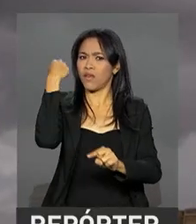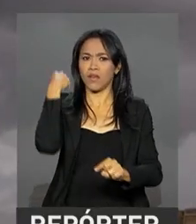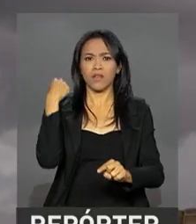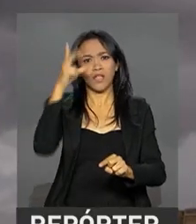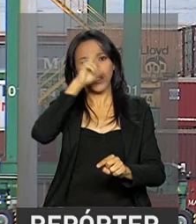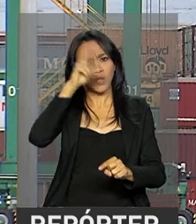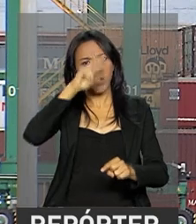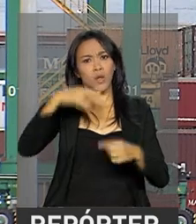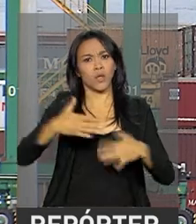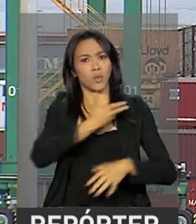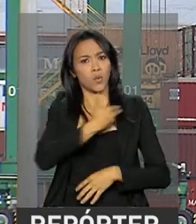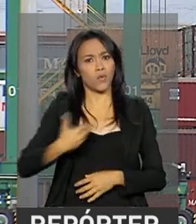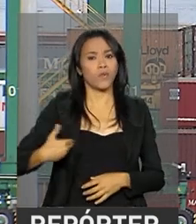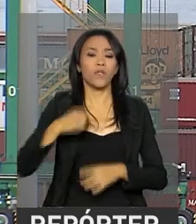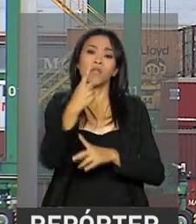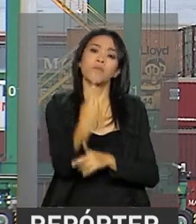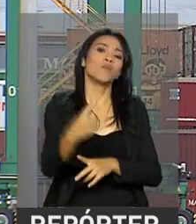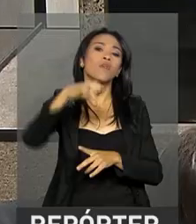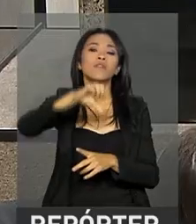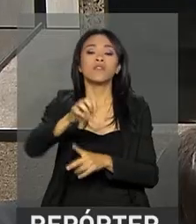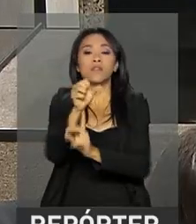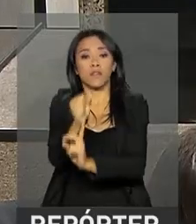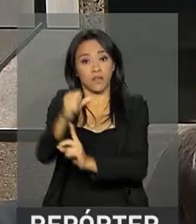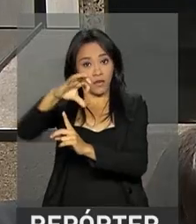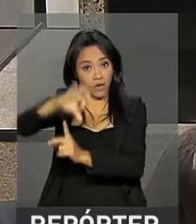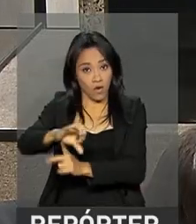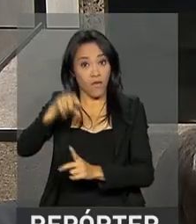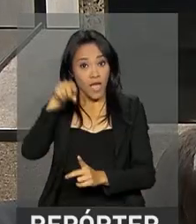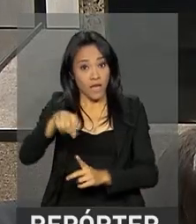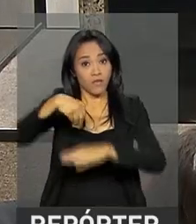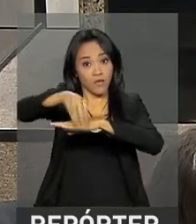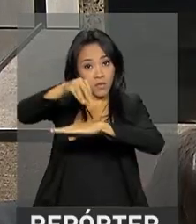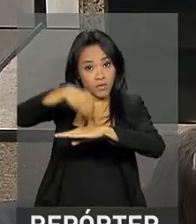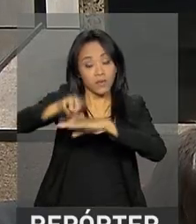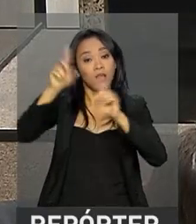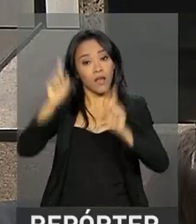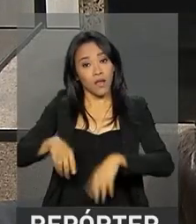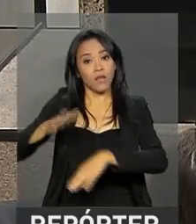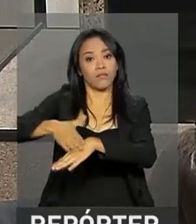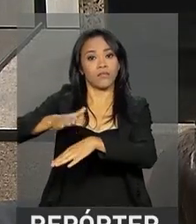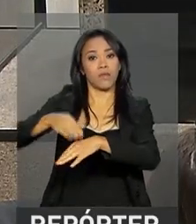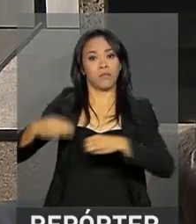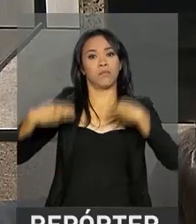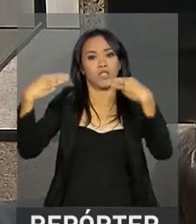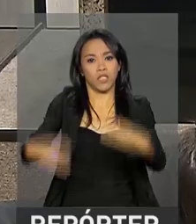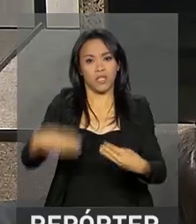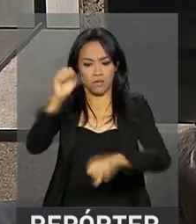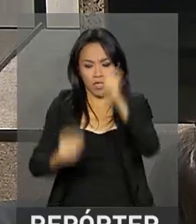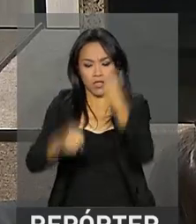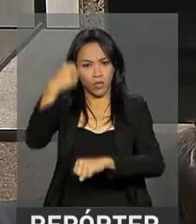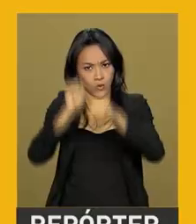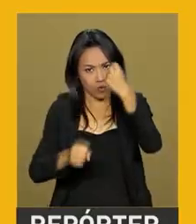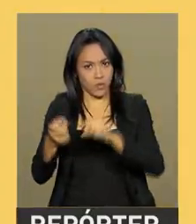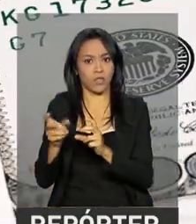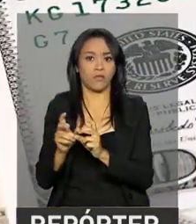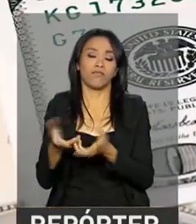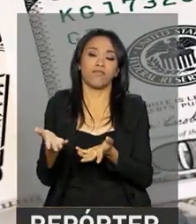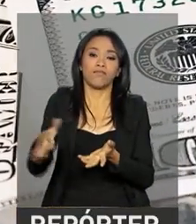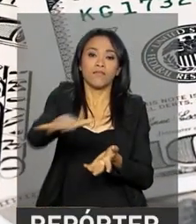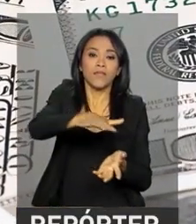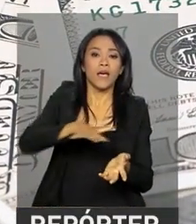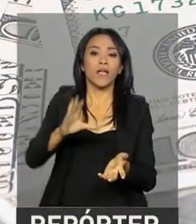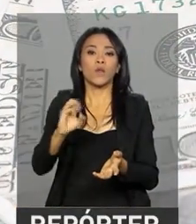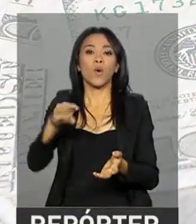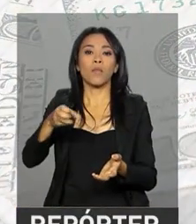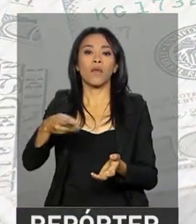histórica do governo em 1989 os dados foram divulgados pelo Ministério da indústria comércio exterior e serviços no mês de